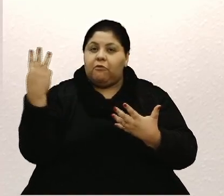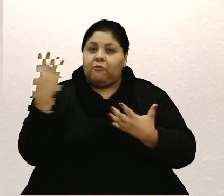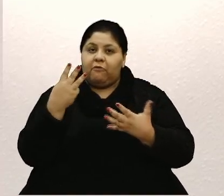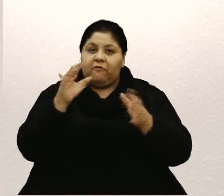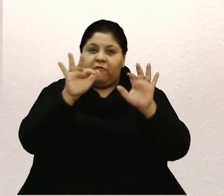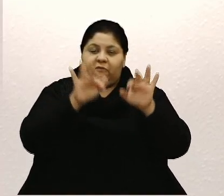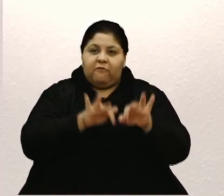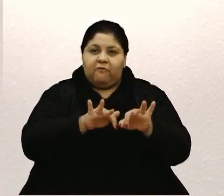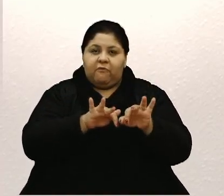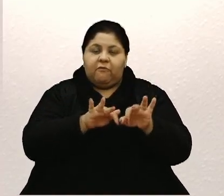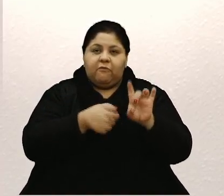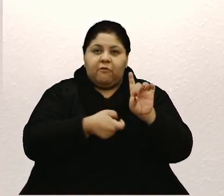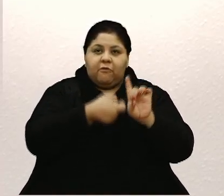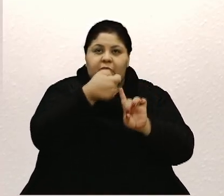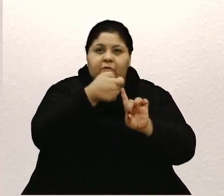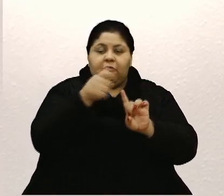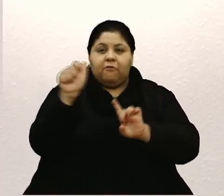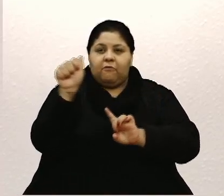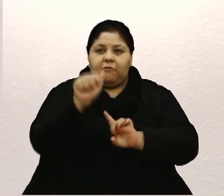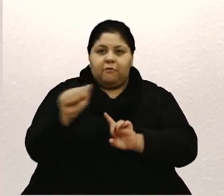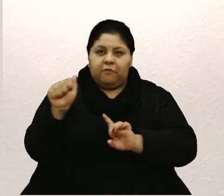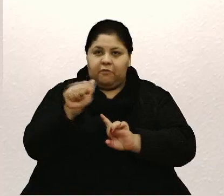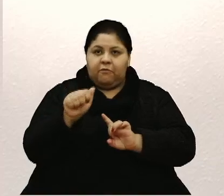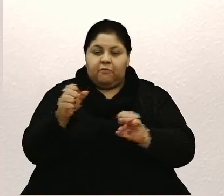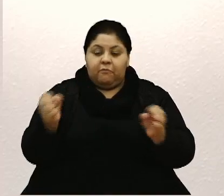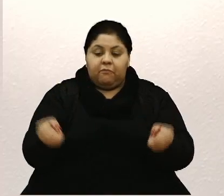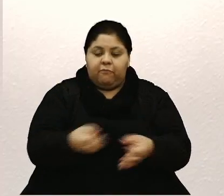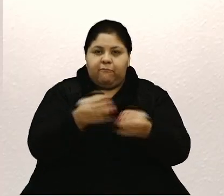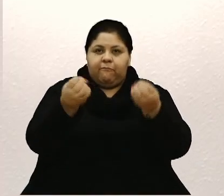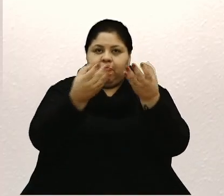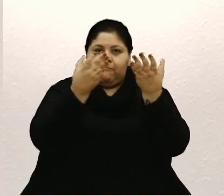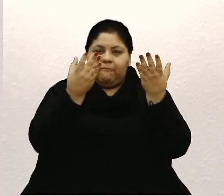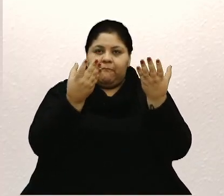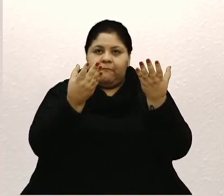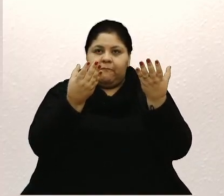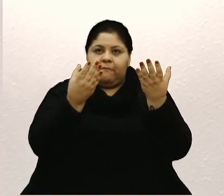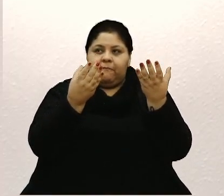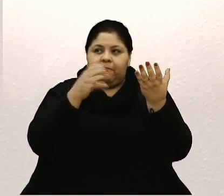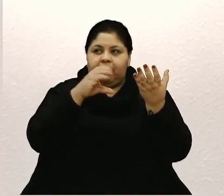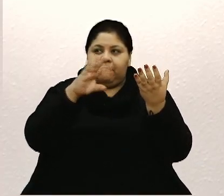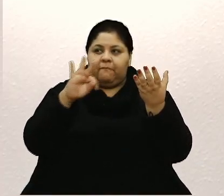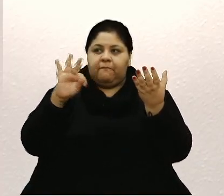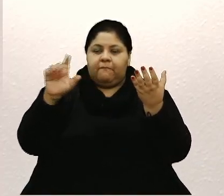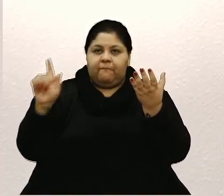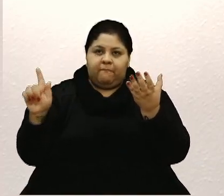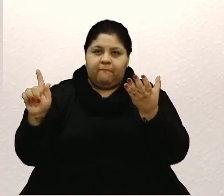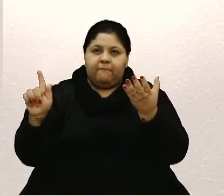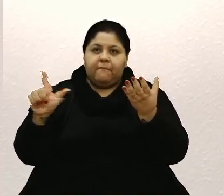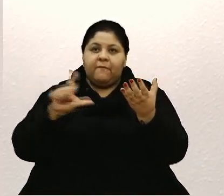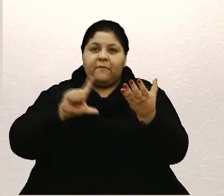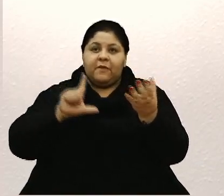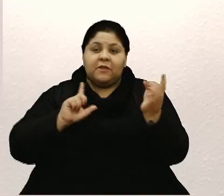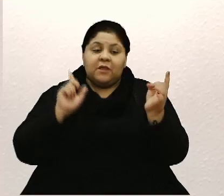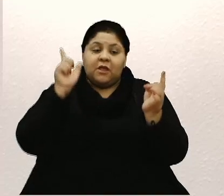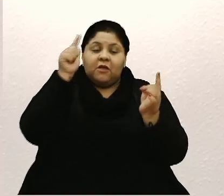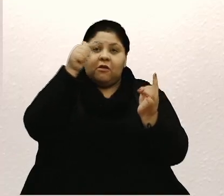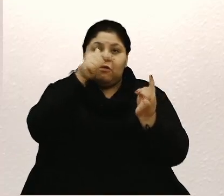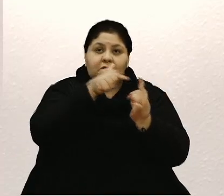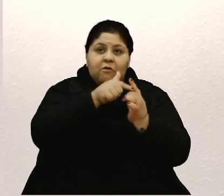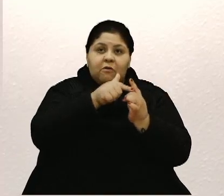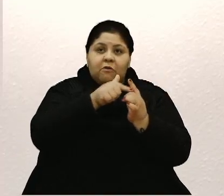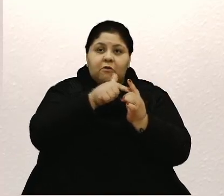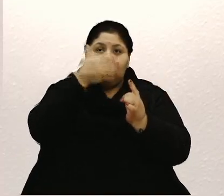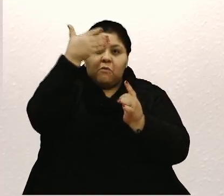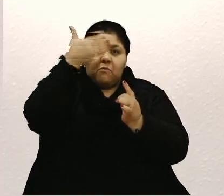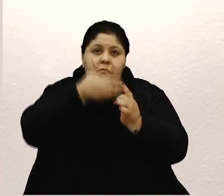de semana do mês de agosto, a festa campeira do CTG Vovô Florian tem como atrações provas